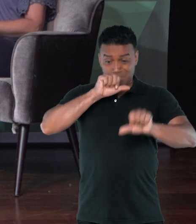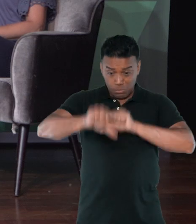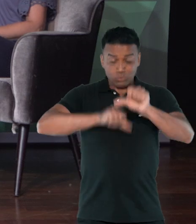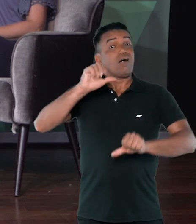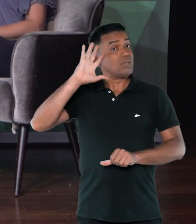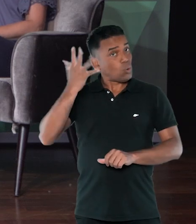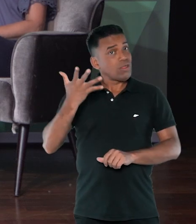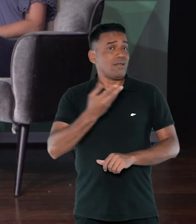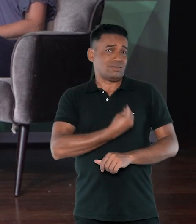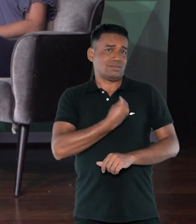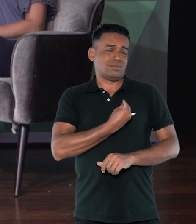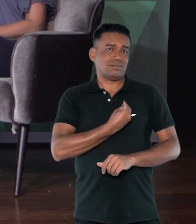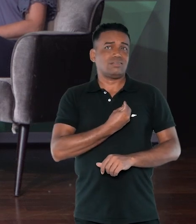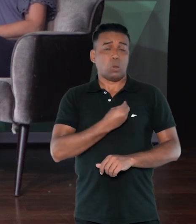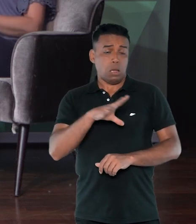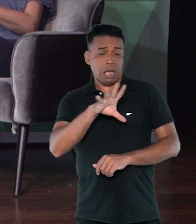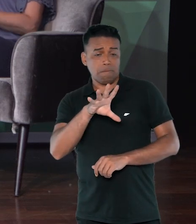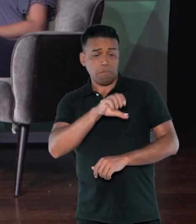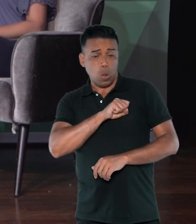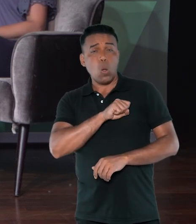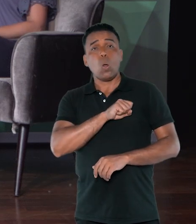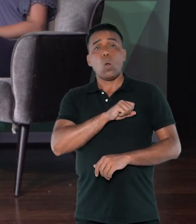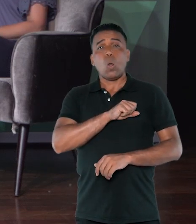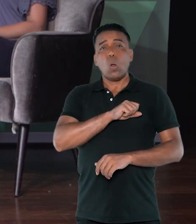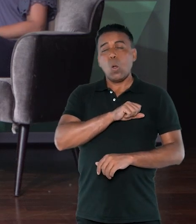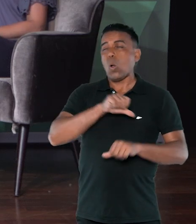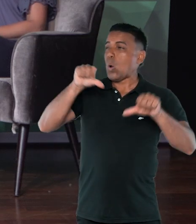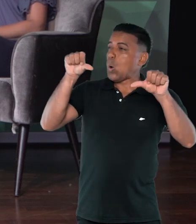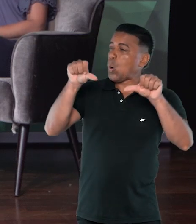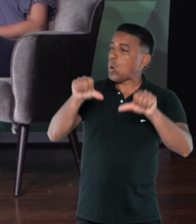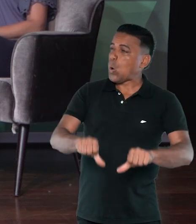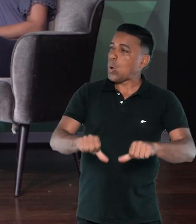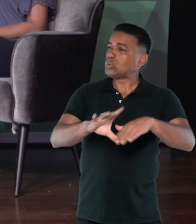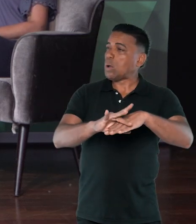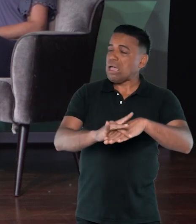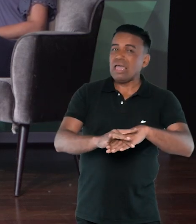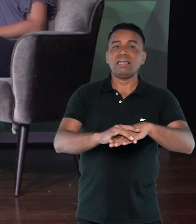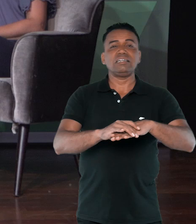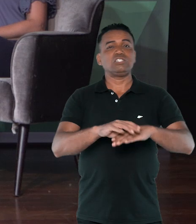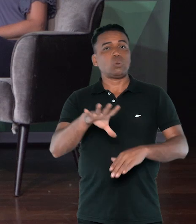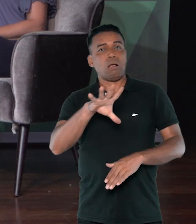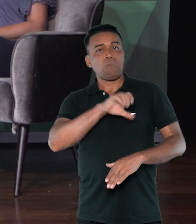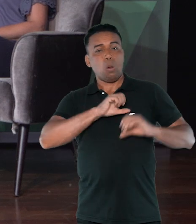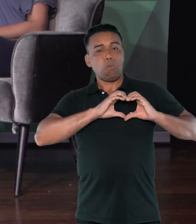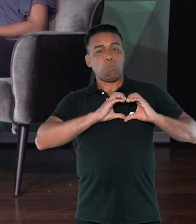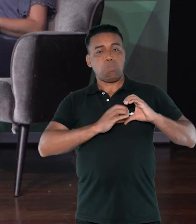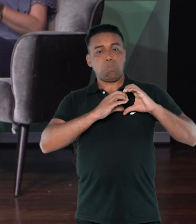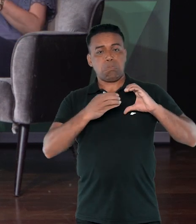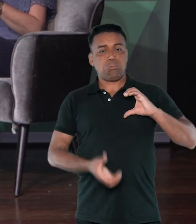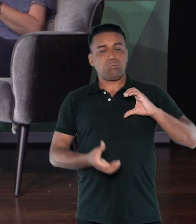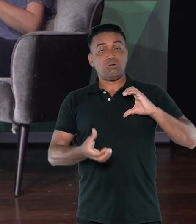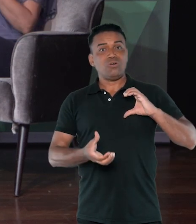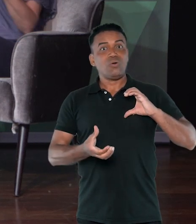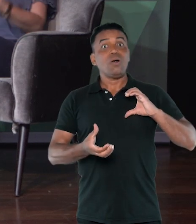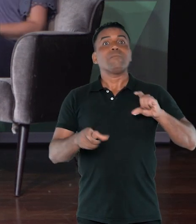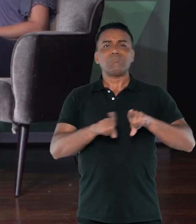amor doente, há um amor partido, né? Mas que existem também os amores duradouros, né?